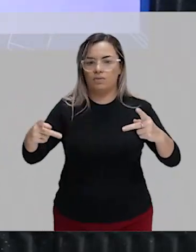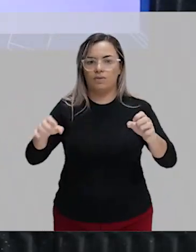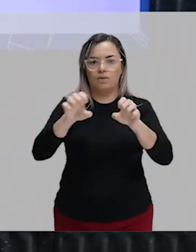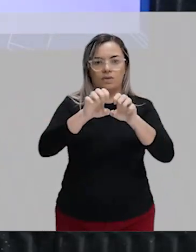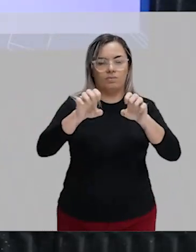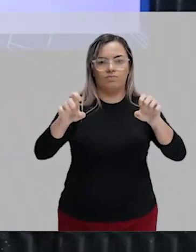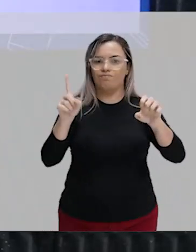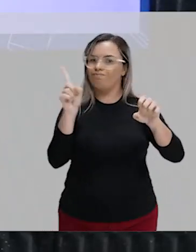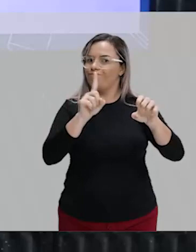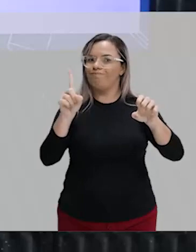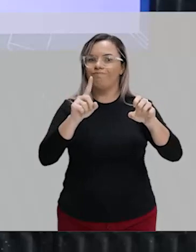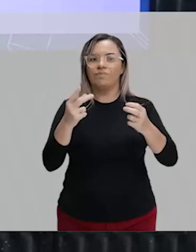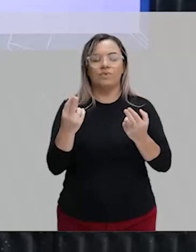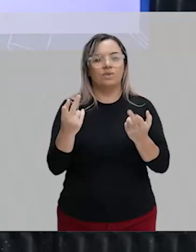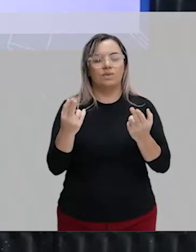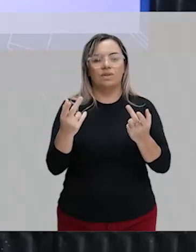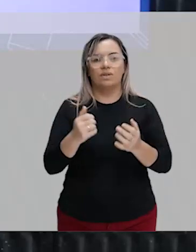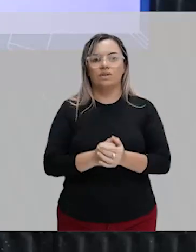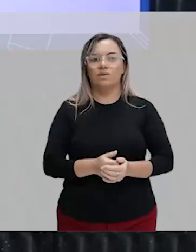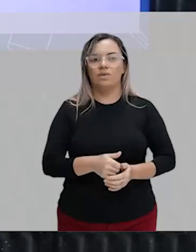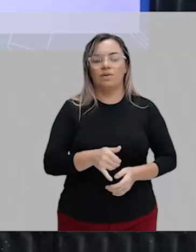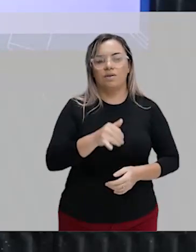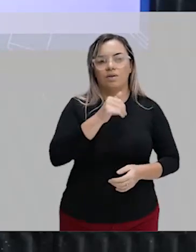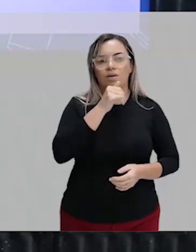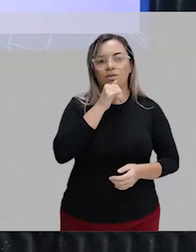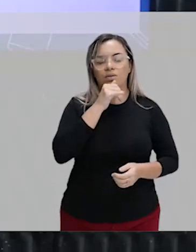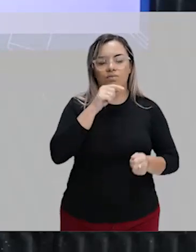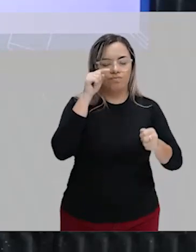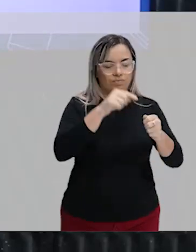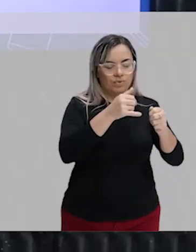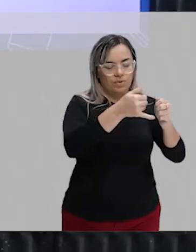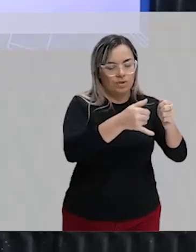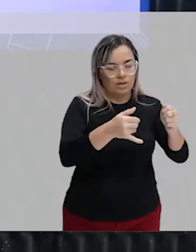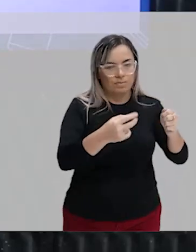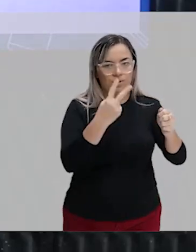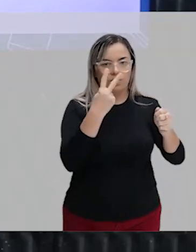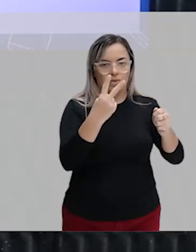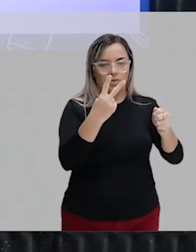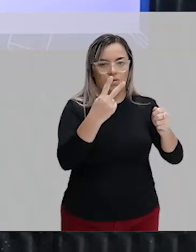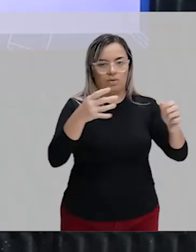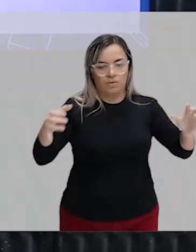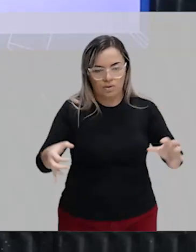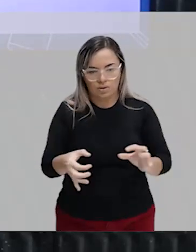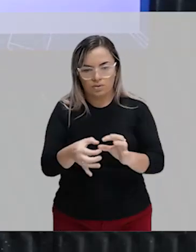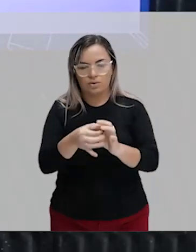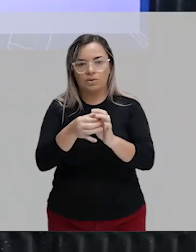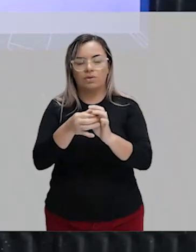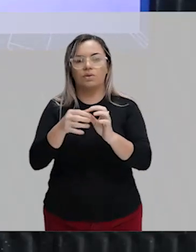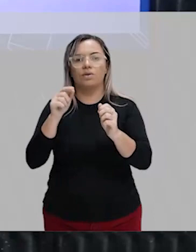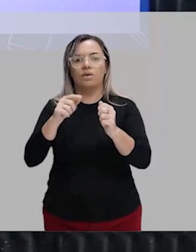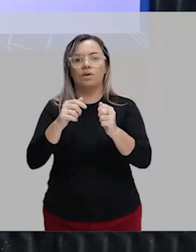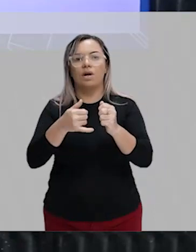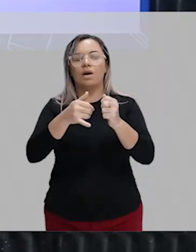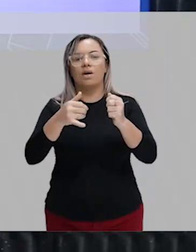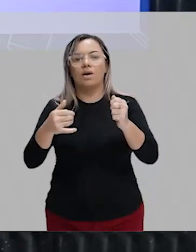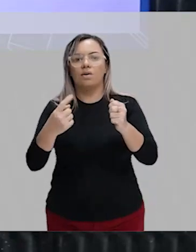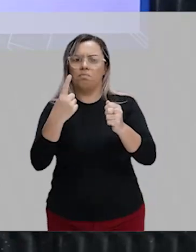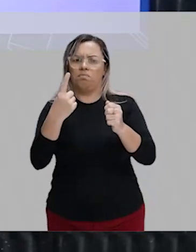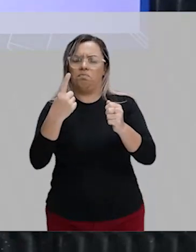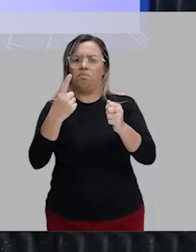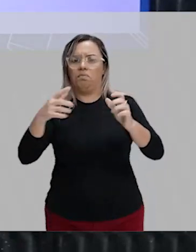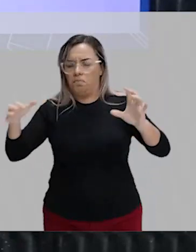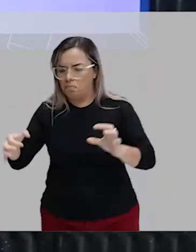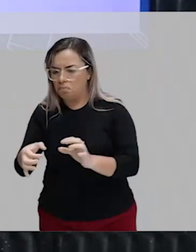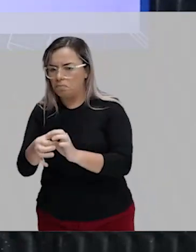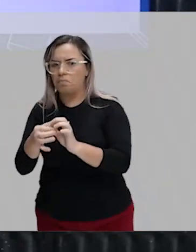mesma proteína como, por exemplo, se eu tivesse aminoácido 2 ligado com aminoácido 1, que está ligado